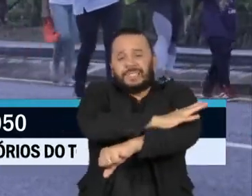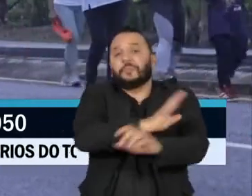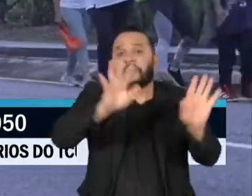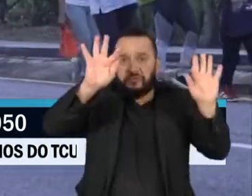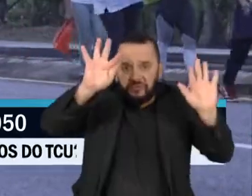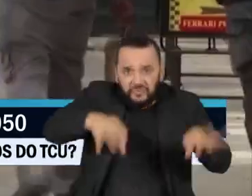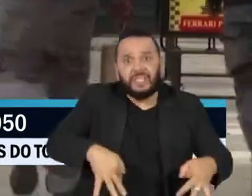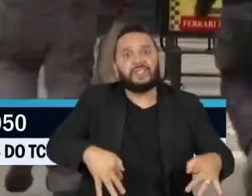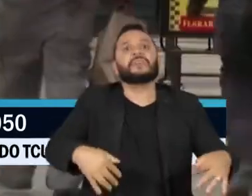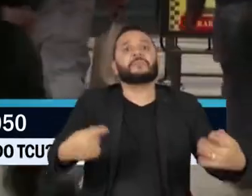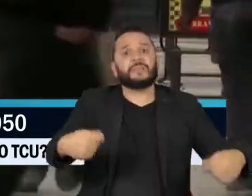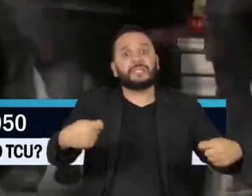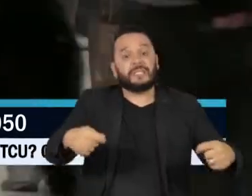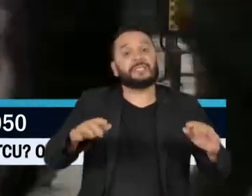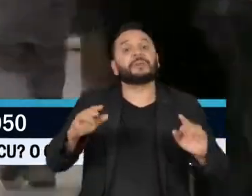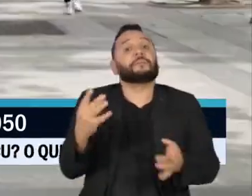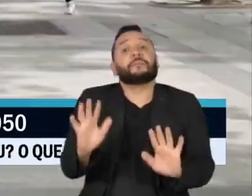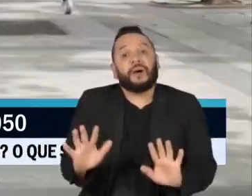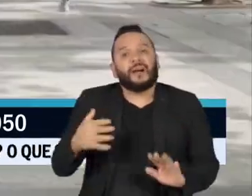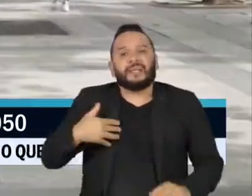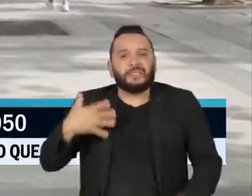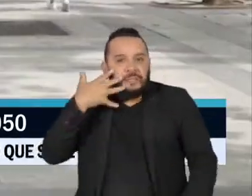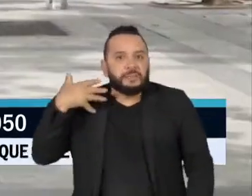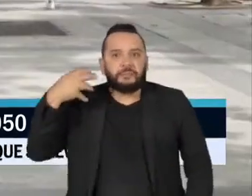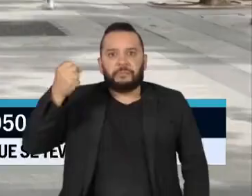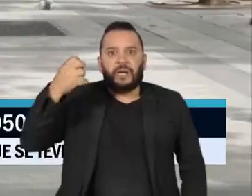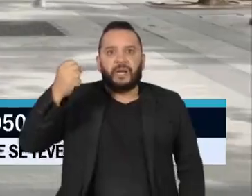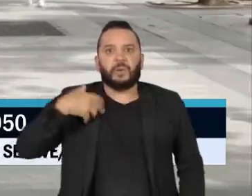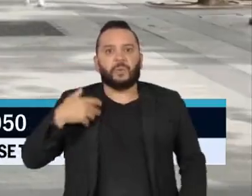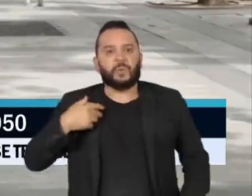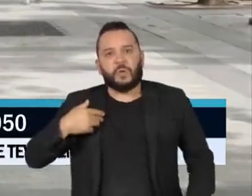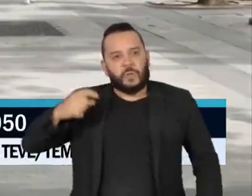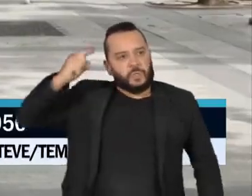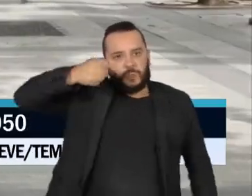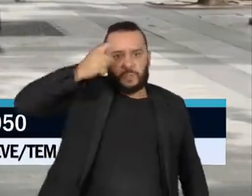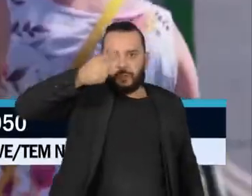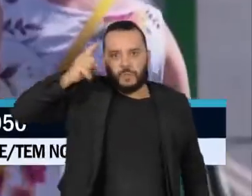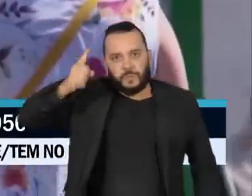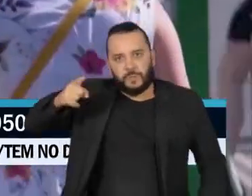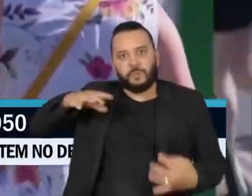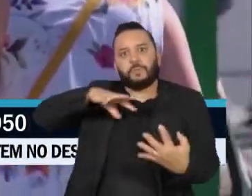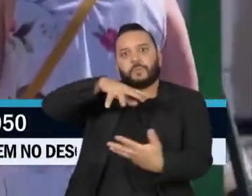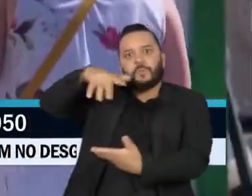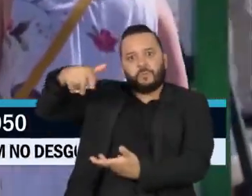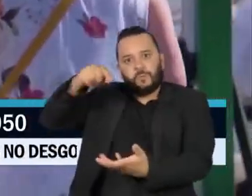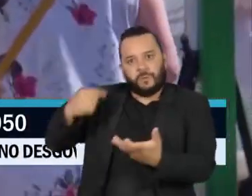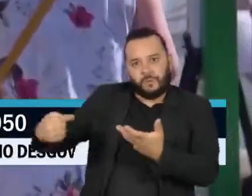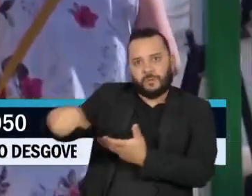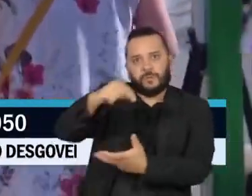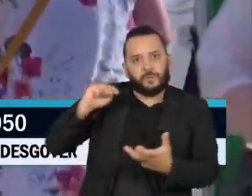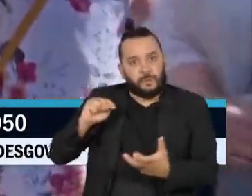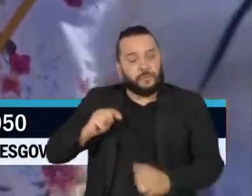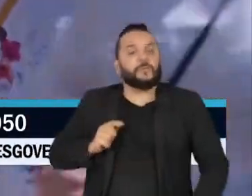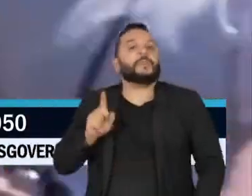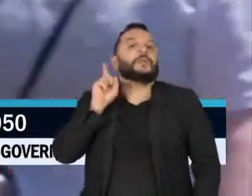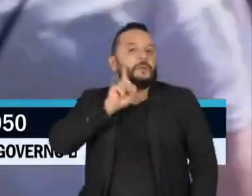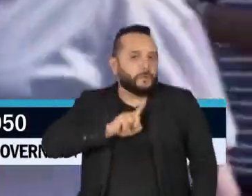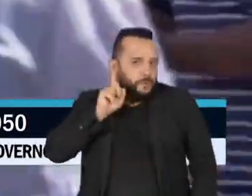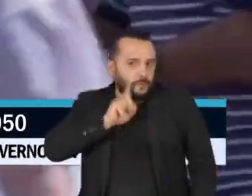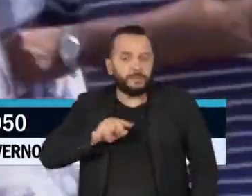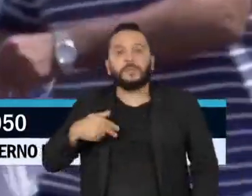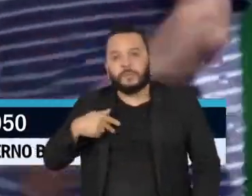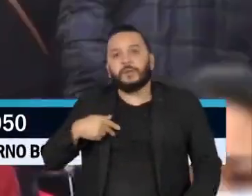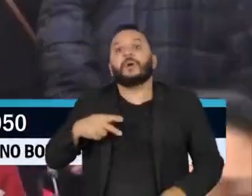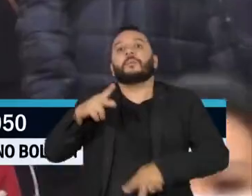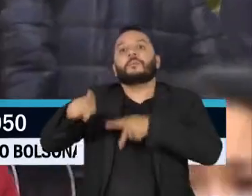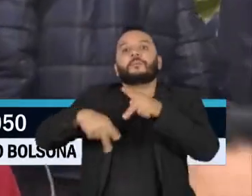enfrentar os movimentos supremacistas brancos que se proliferam ao redor do planeta. Nos Estados Unidos, a população não